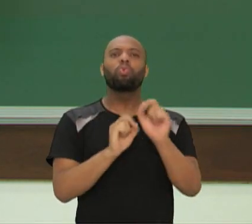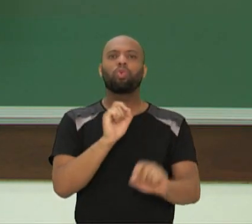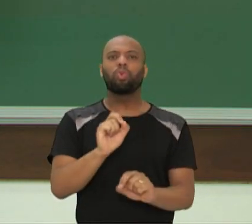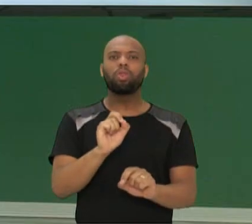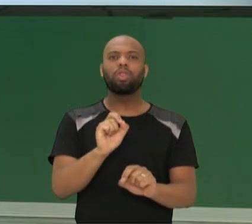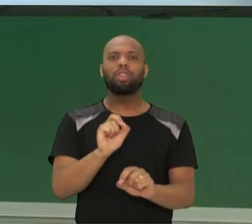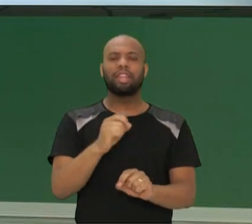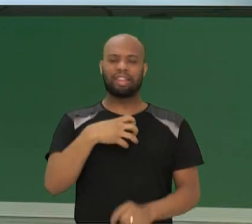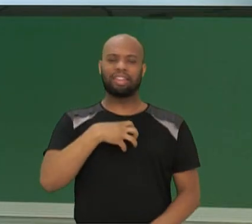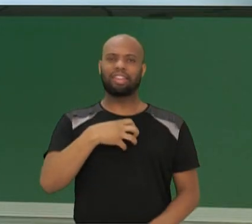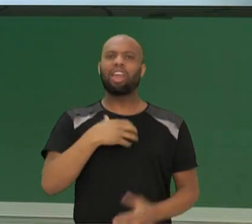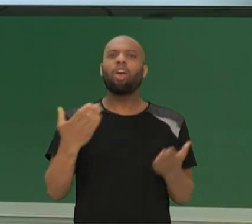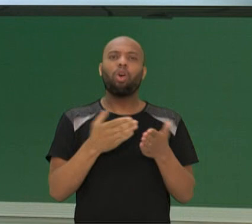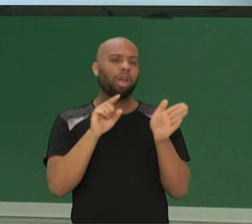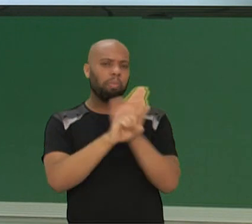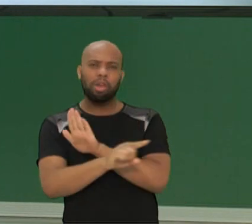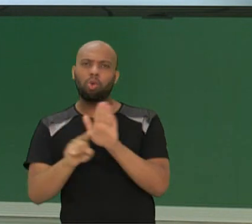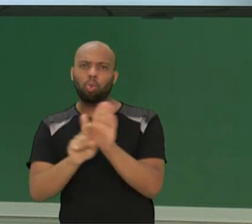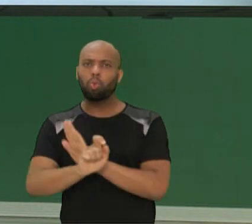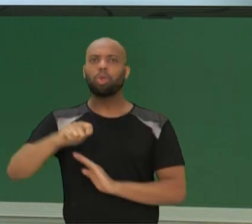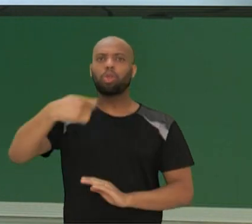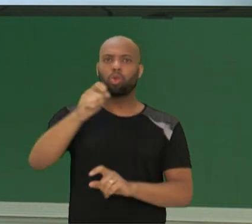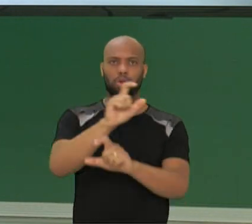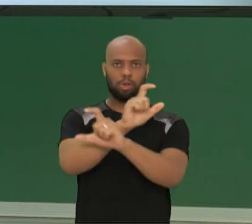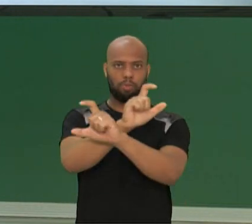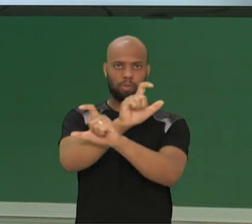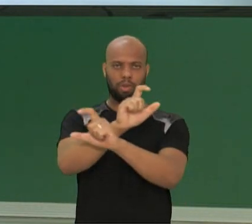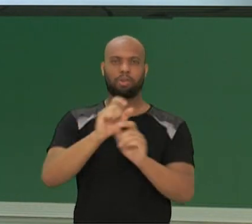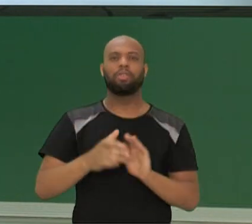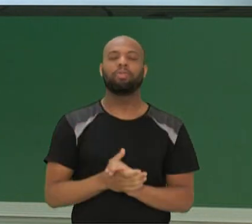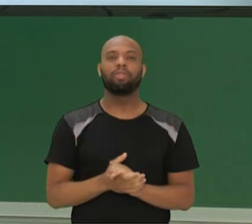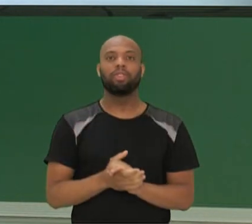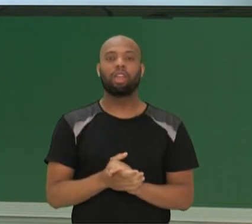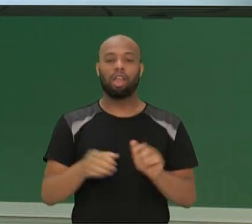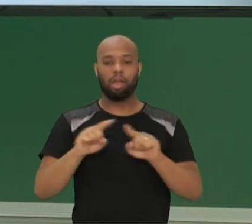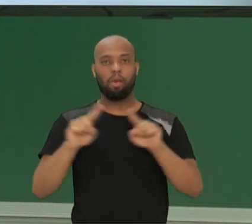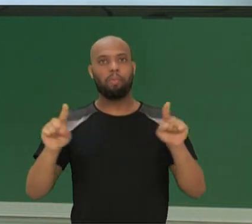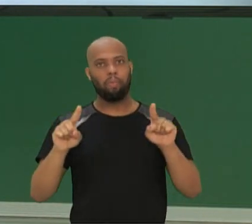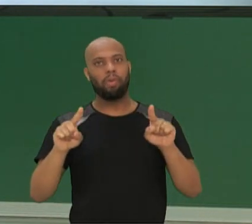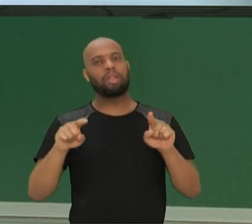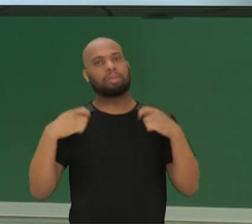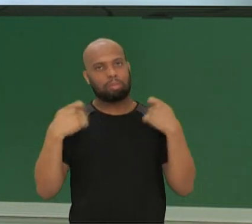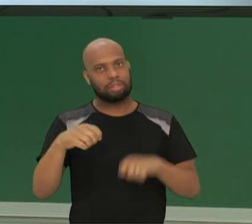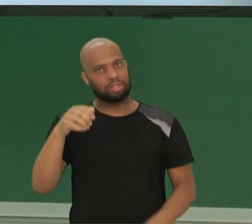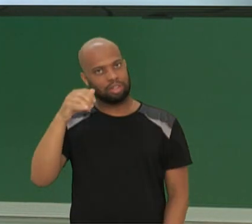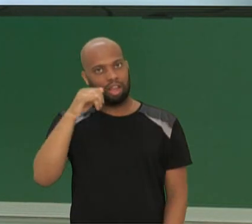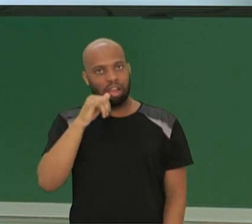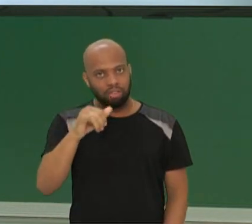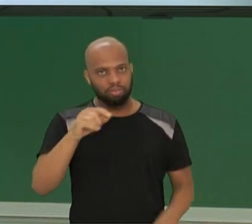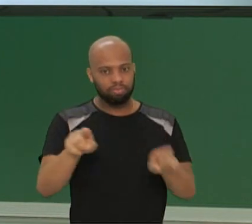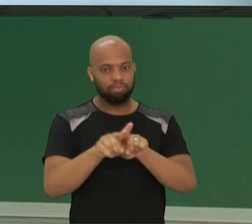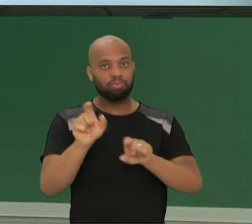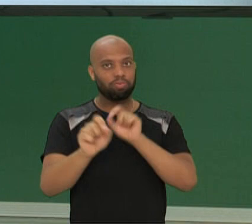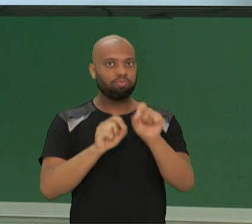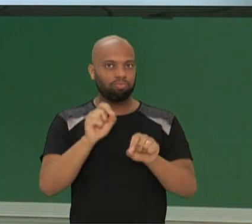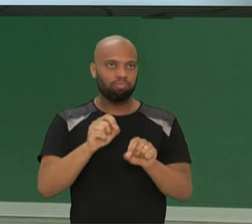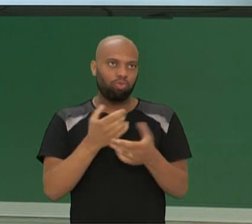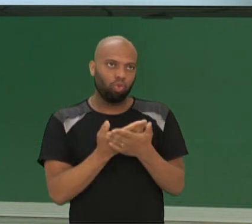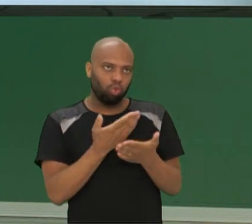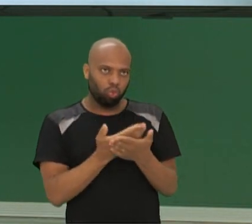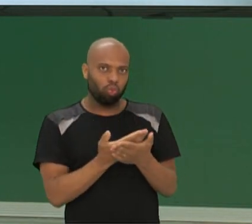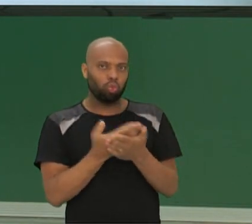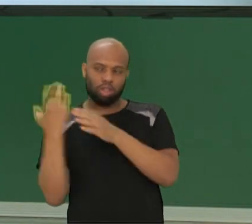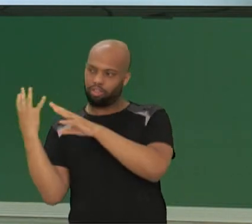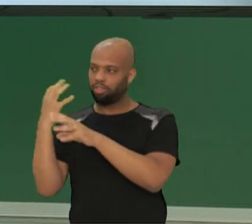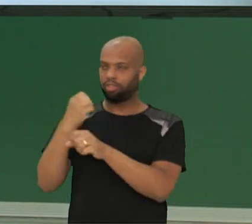das situações, problemas que envolvem hipérboles. É claro que eu não ia deixar vocês sem lembrar do que é que a gente está falando. Então,